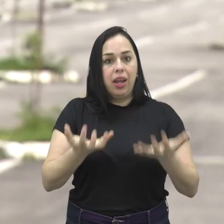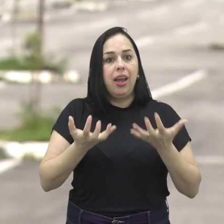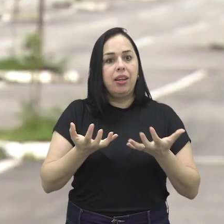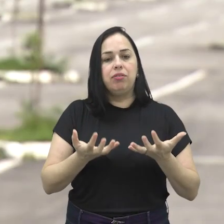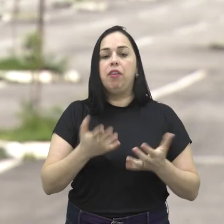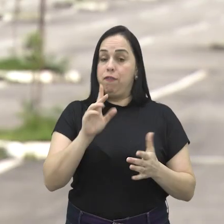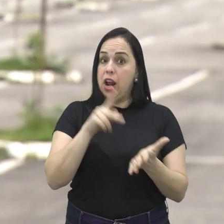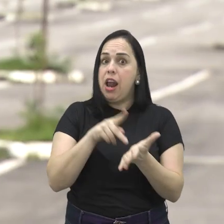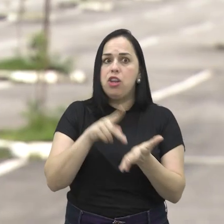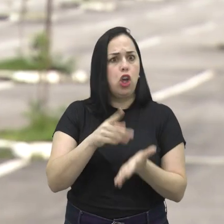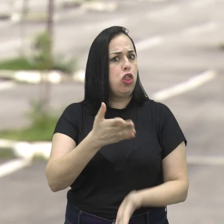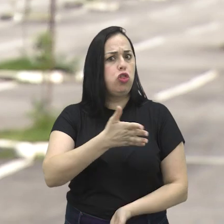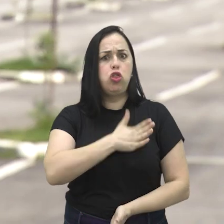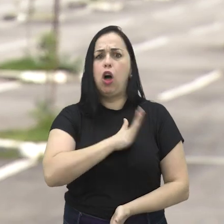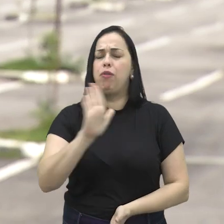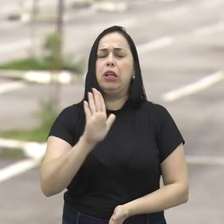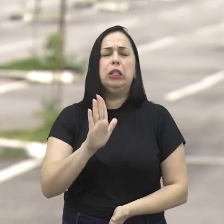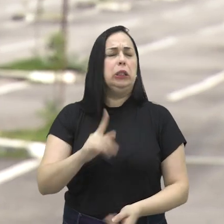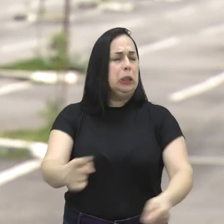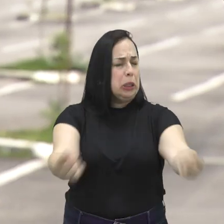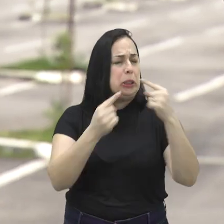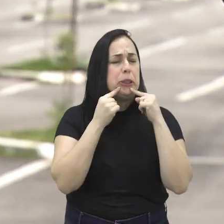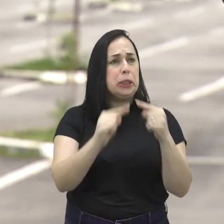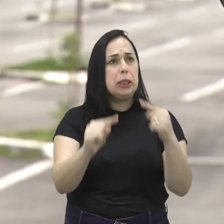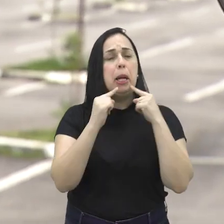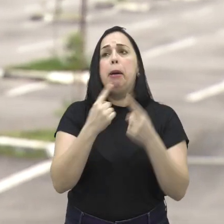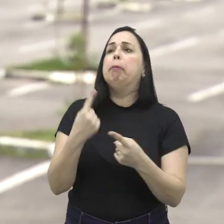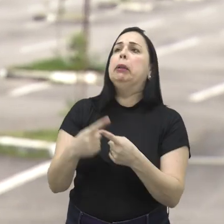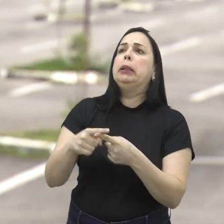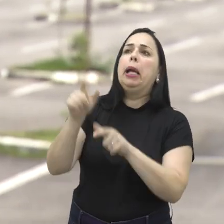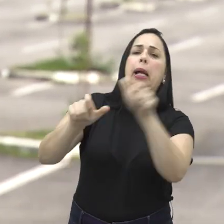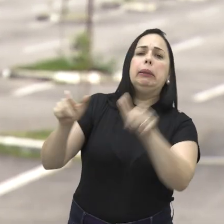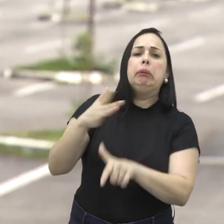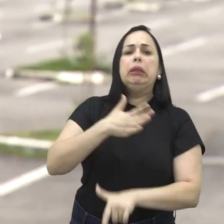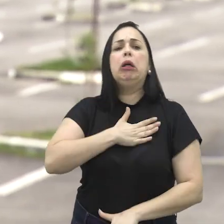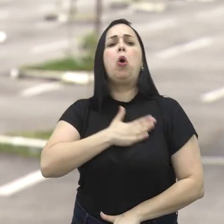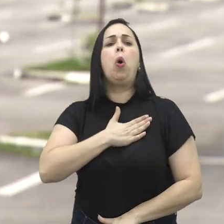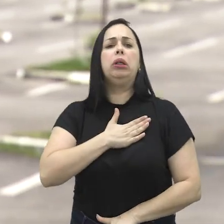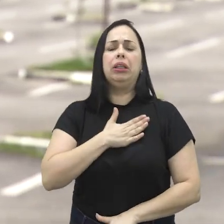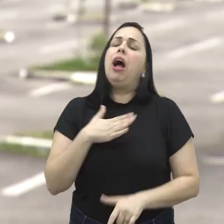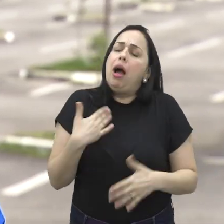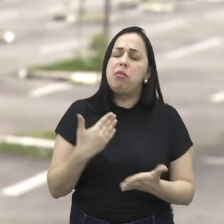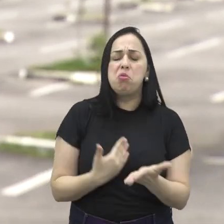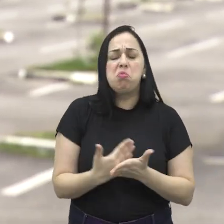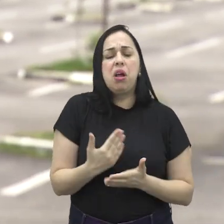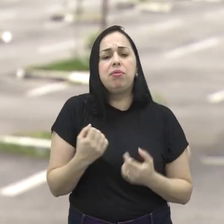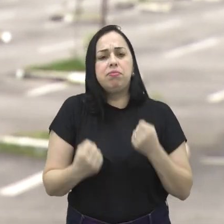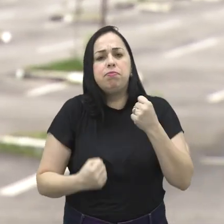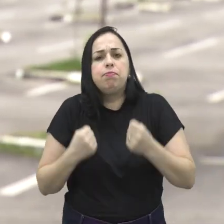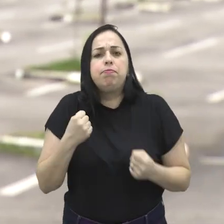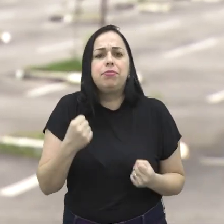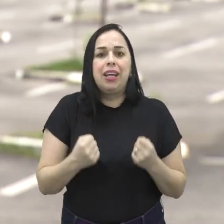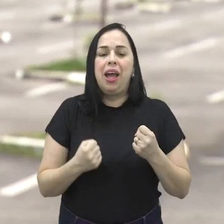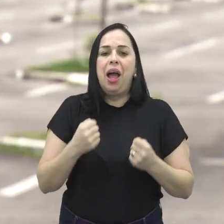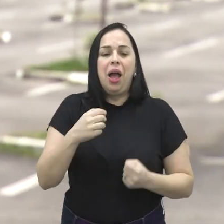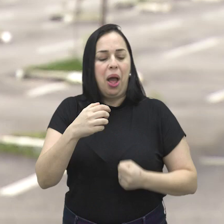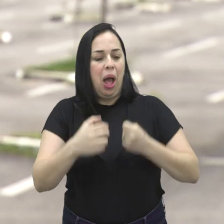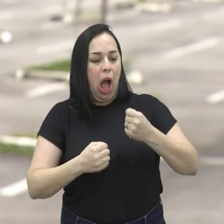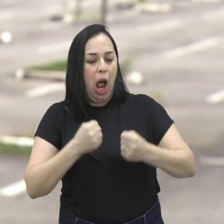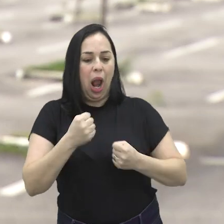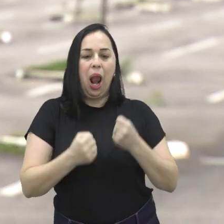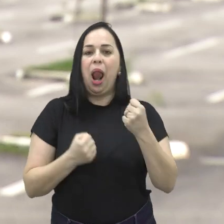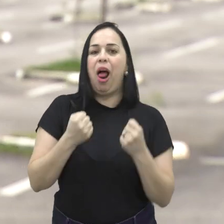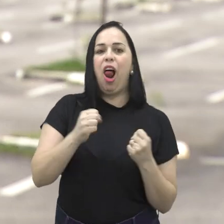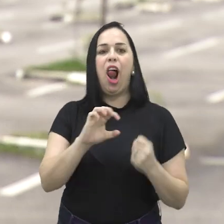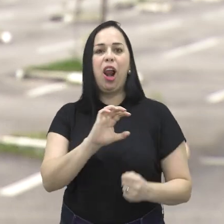incentivou a correr. Não gostava de jeito nenhum correr, xingava, por que o povo gosta disso? Mas aí comecei a correr, comecei